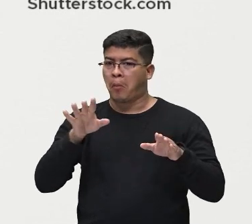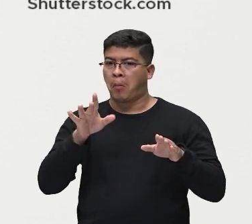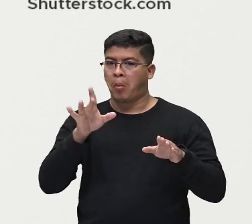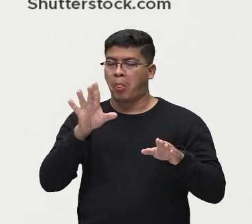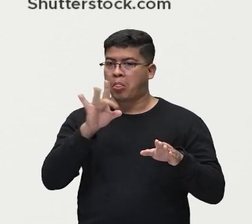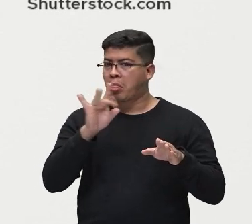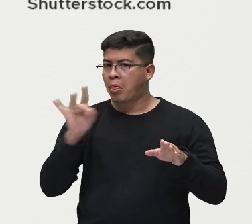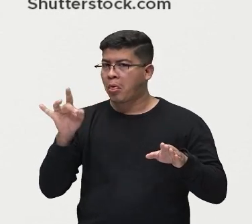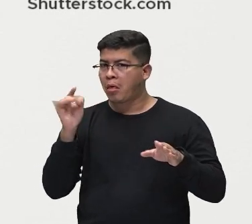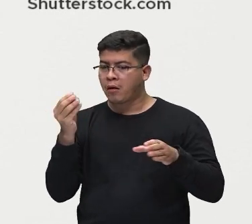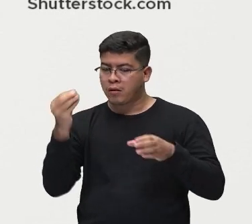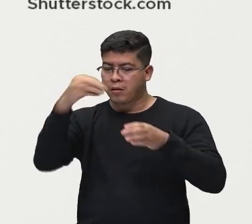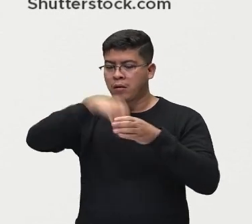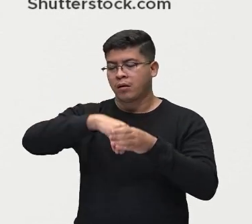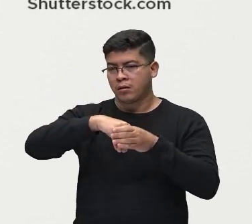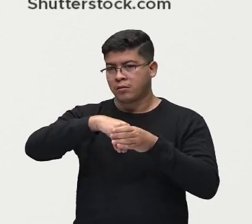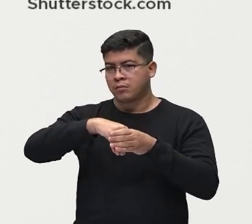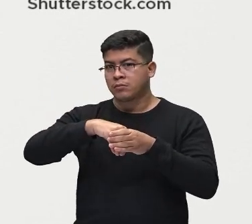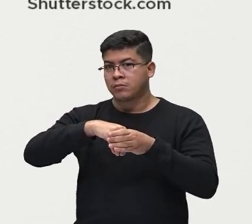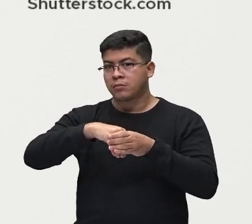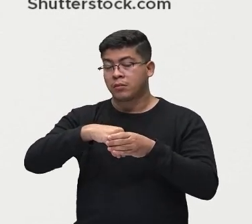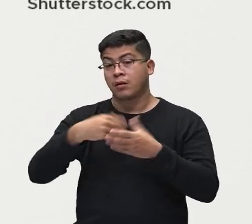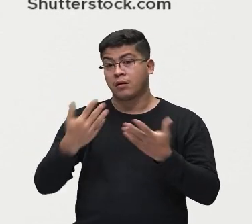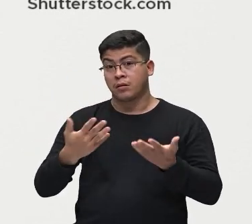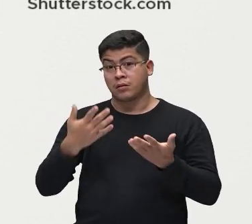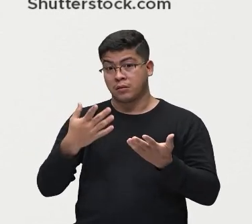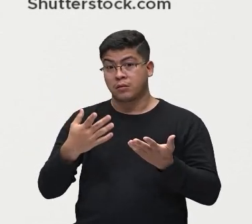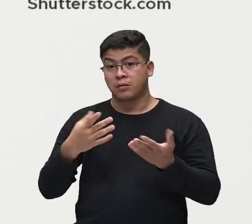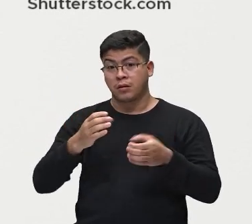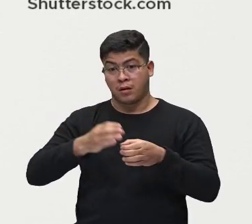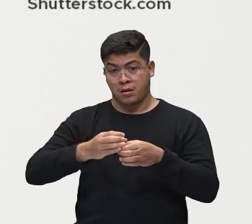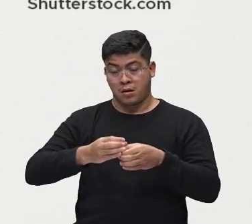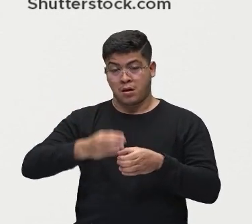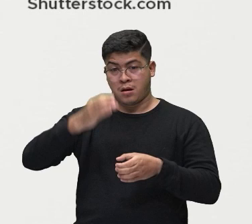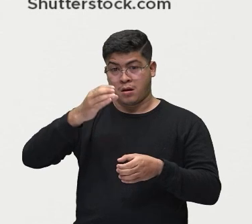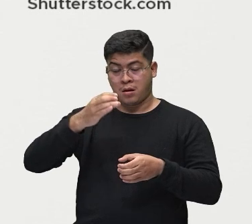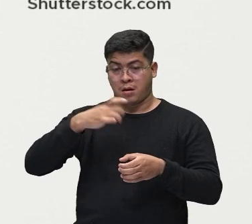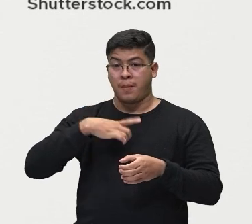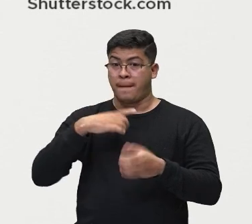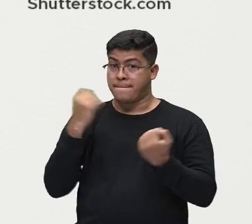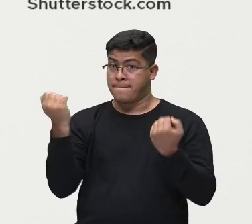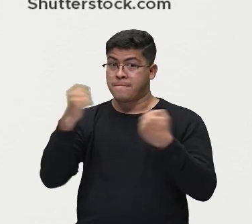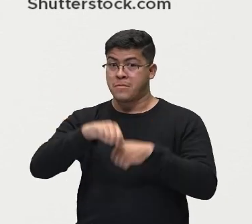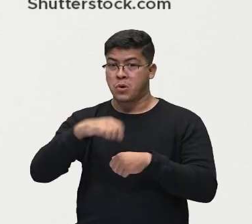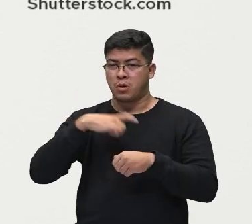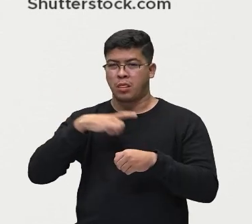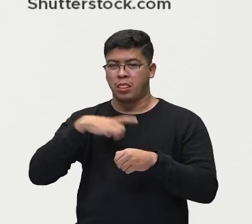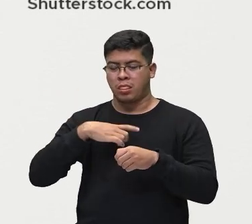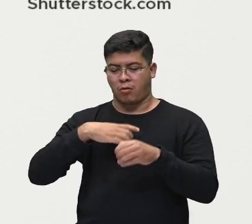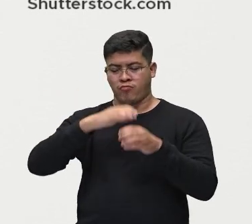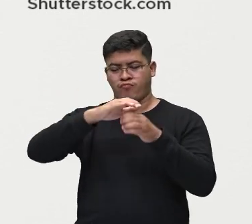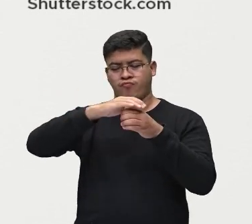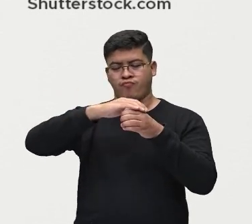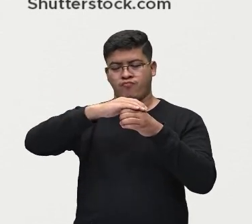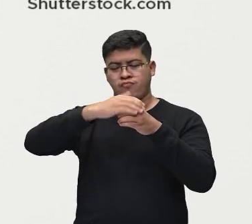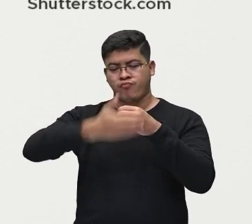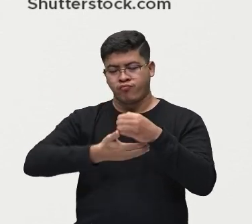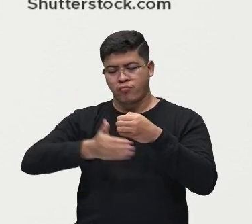líquidos em seu interior. As garrafas térmicas possuem vários